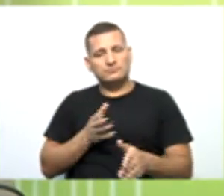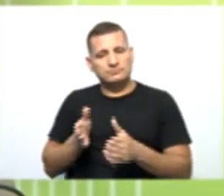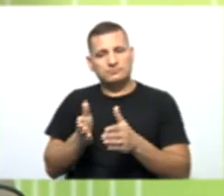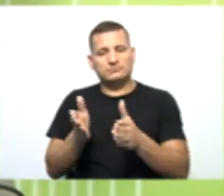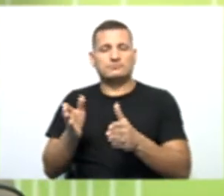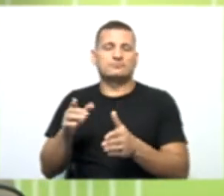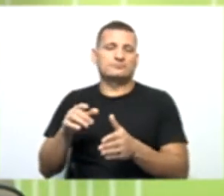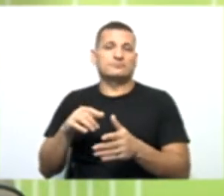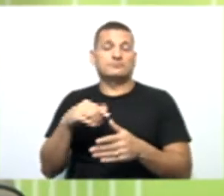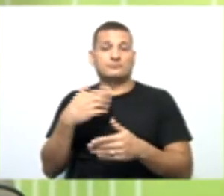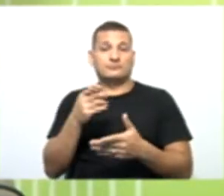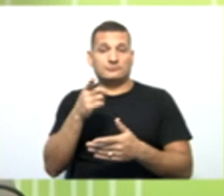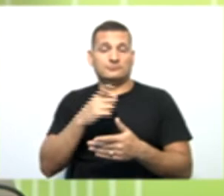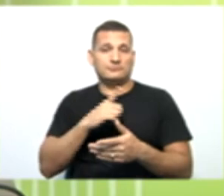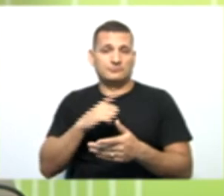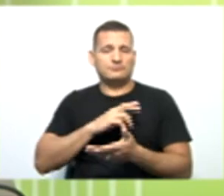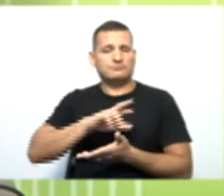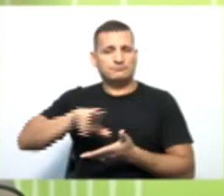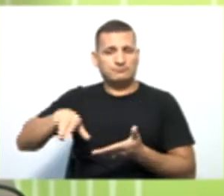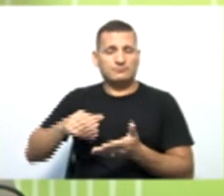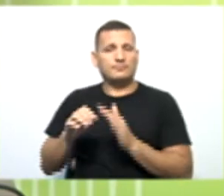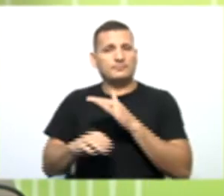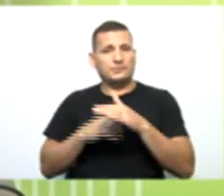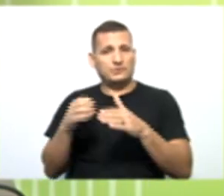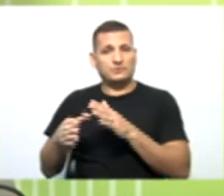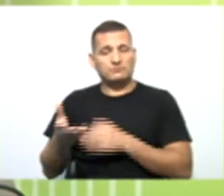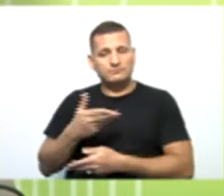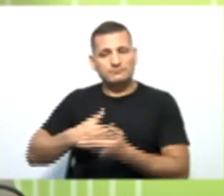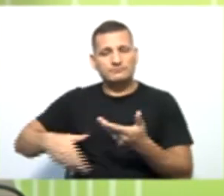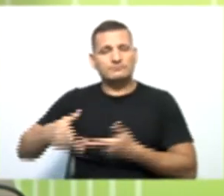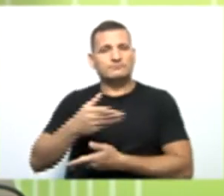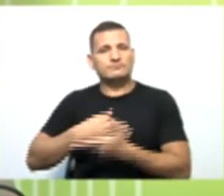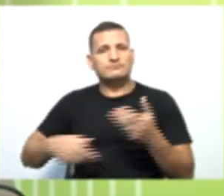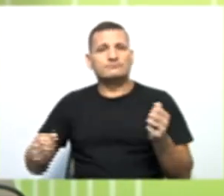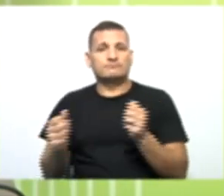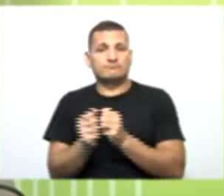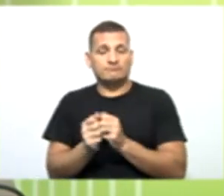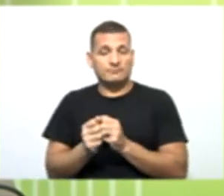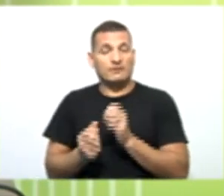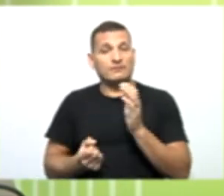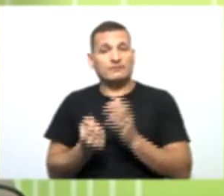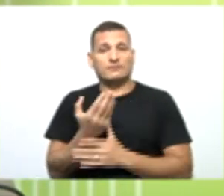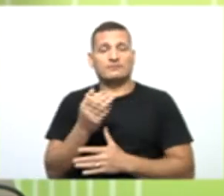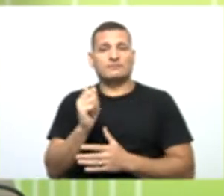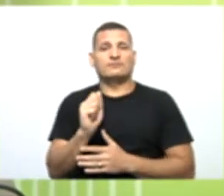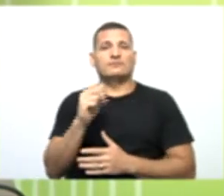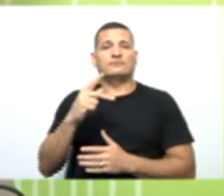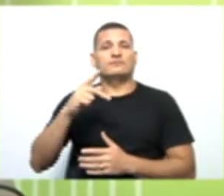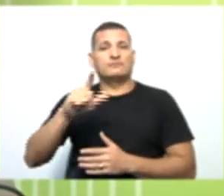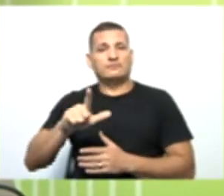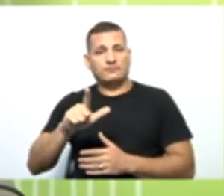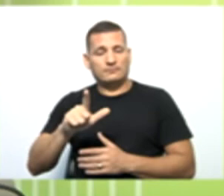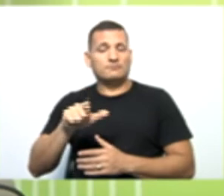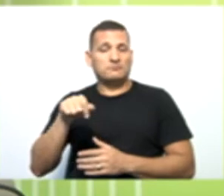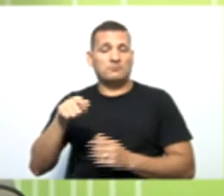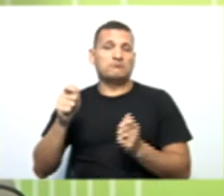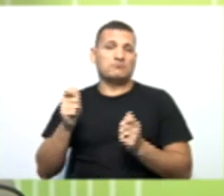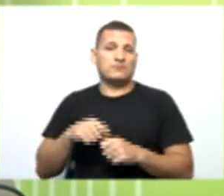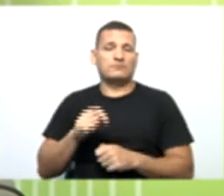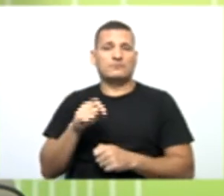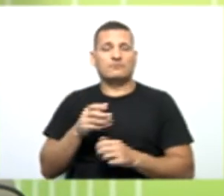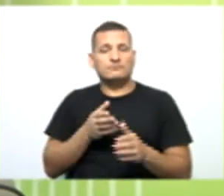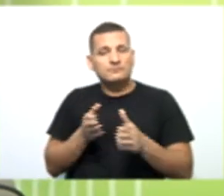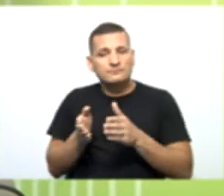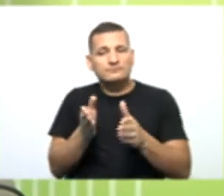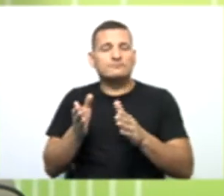vários empreendimentos e negócios que juntos eles se reúnem para fazer o arranjo produtivo local, dá para criar essas rotas